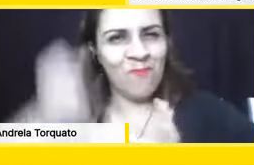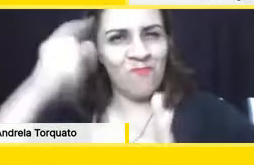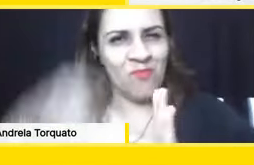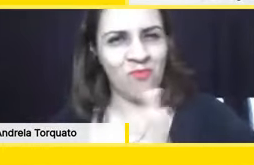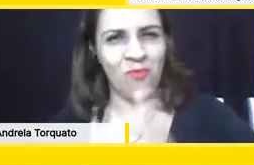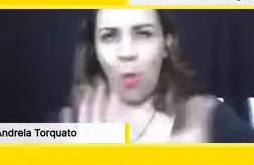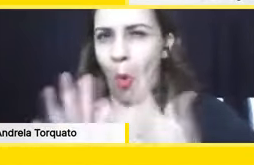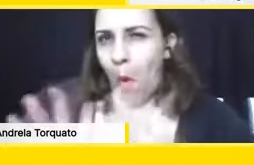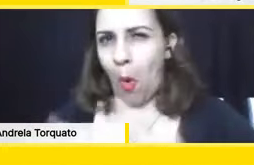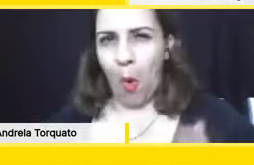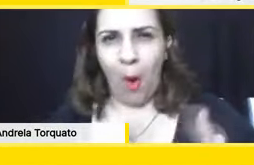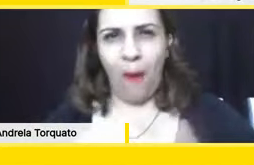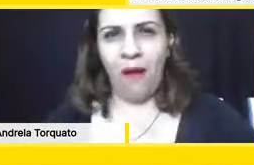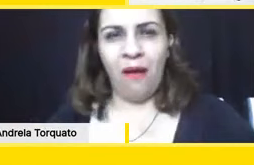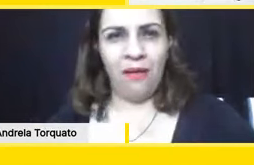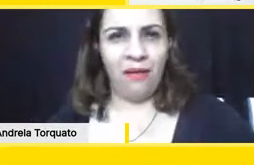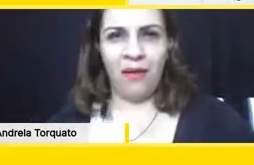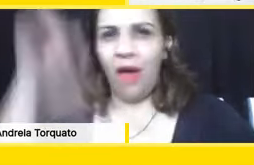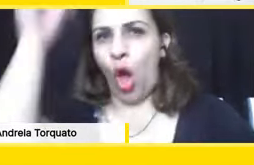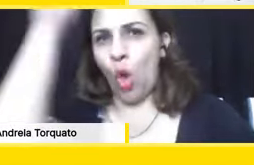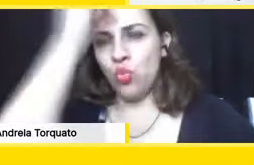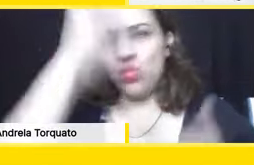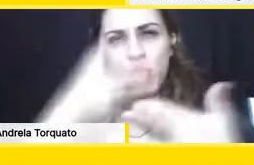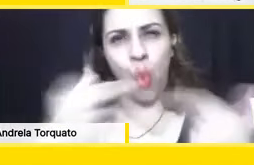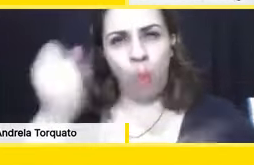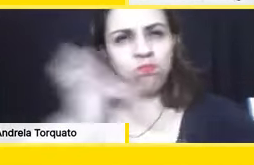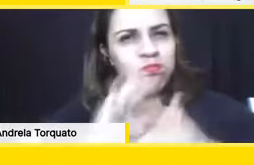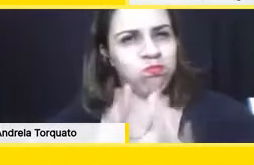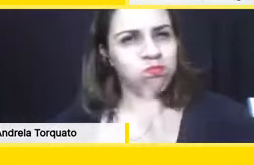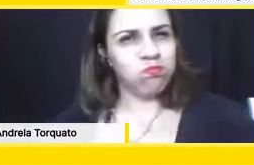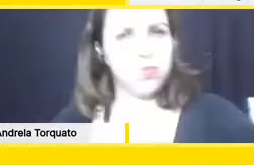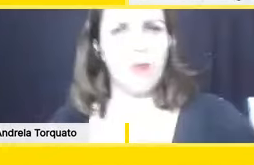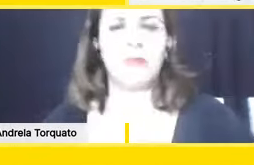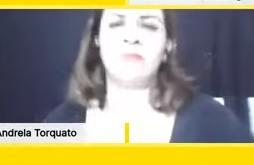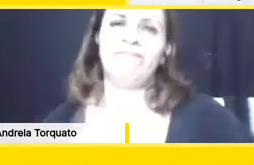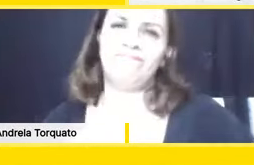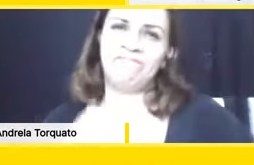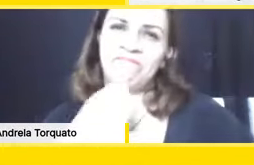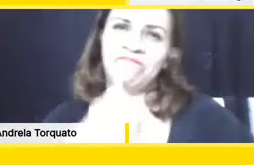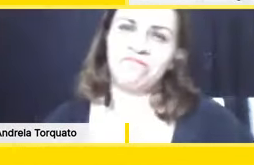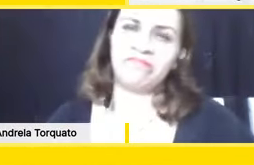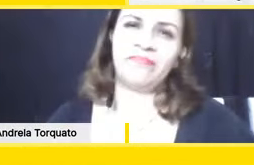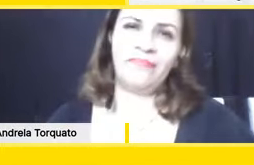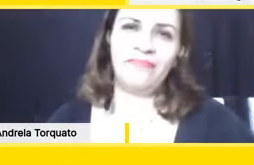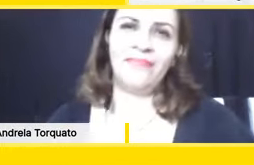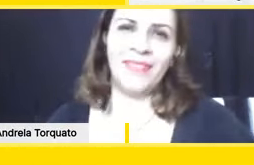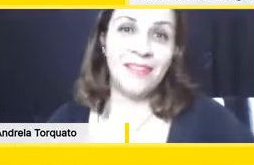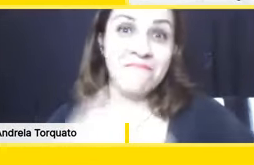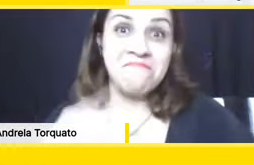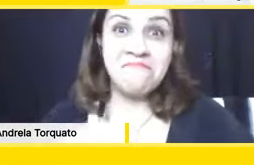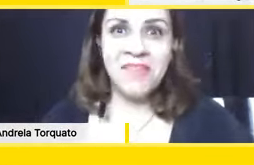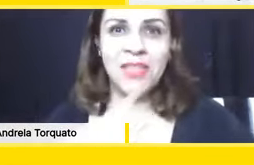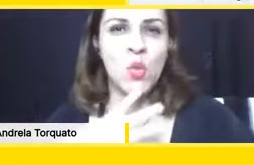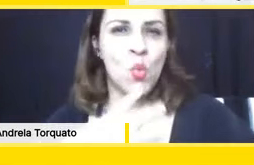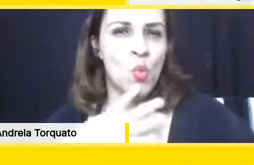isso, porque isso aí para mim é um dom, né? Então, parabenizar a professora, e ainda mais, né? Aqueles que sabem,